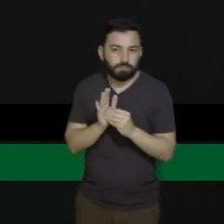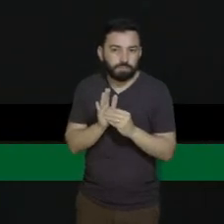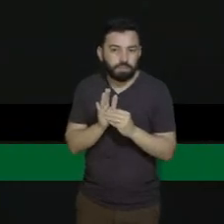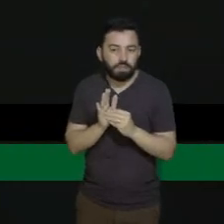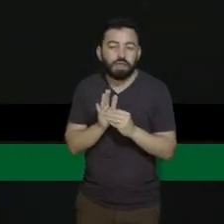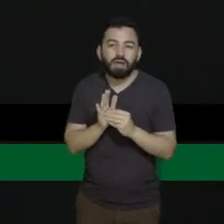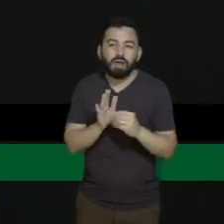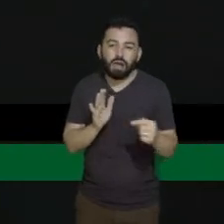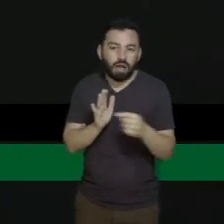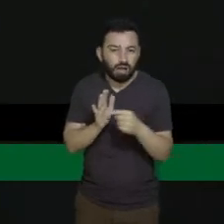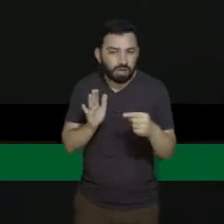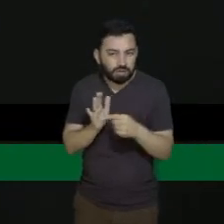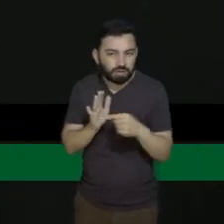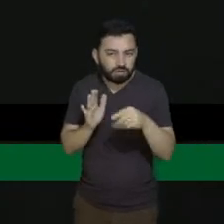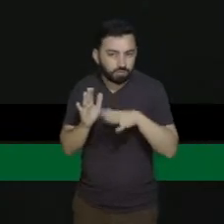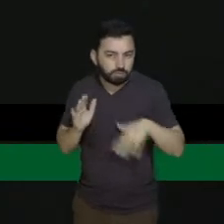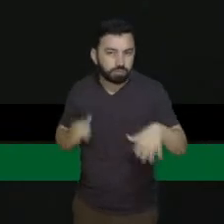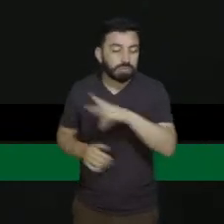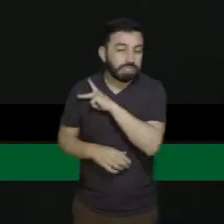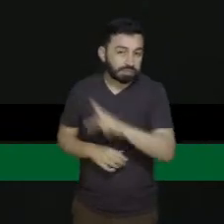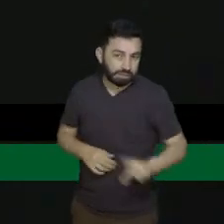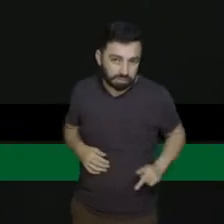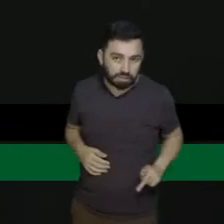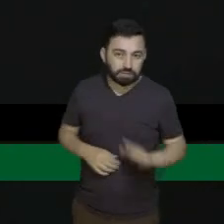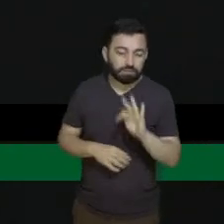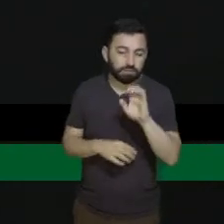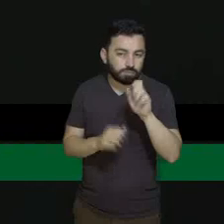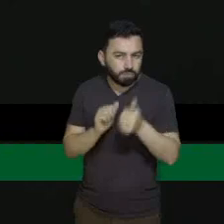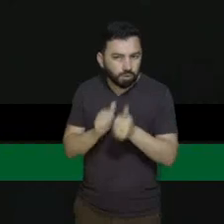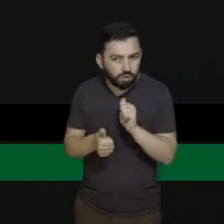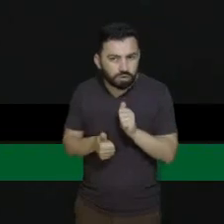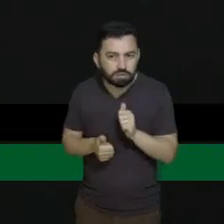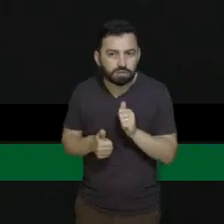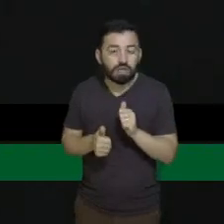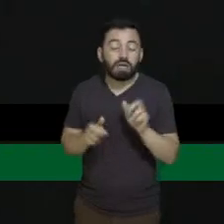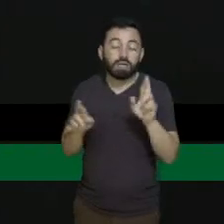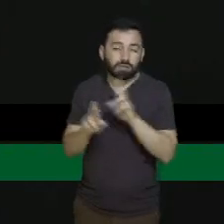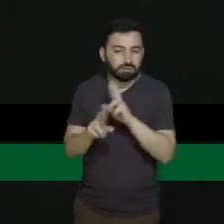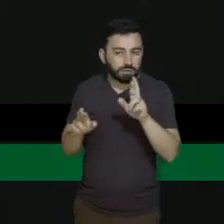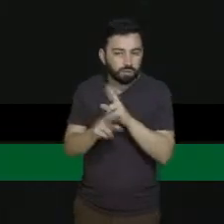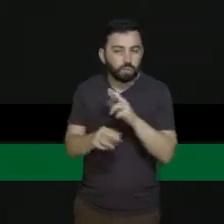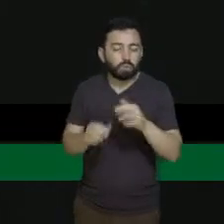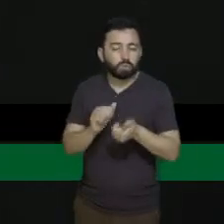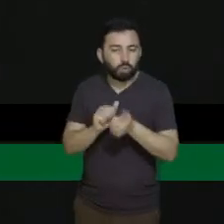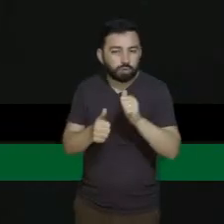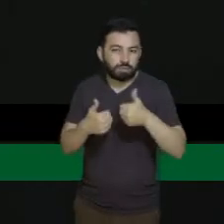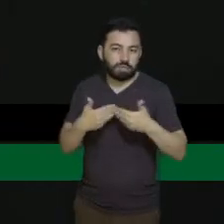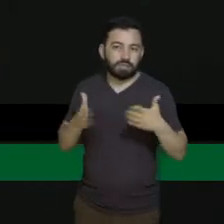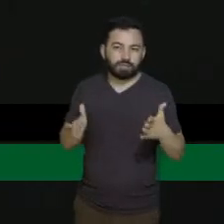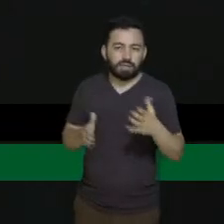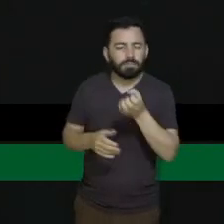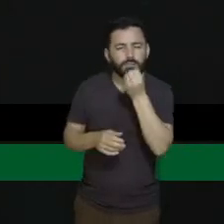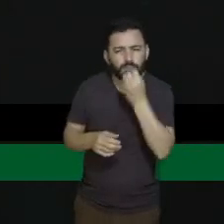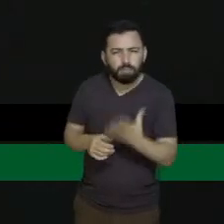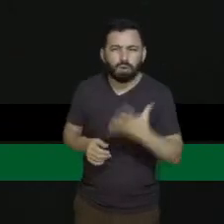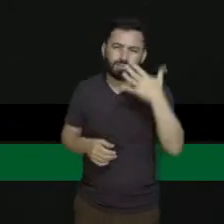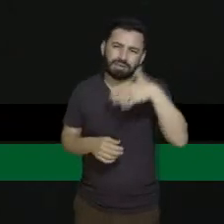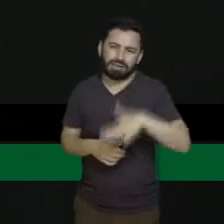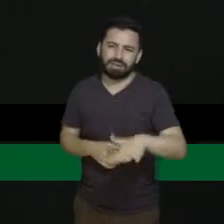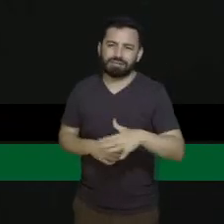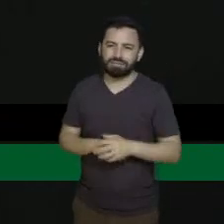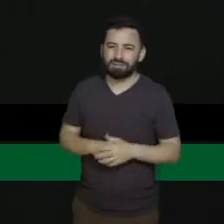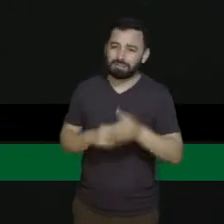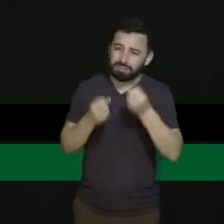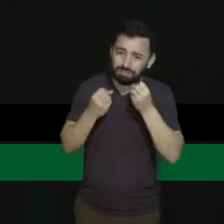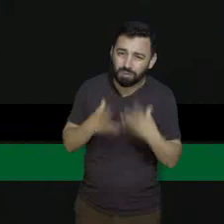colocado à mesa do presidente da Fesporte a manifestação de Chapecó com relação aos Jogos Abertos. É bom para as crianças, é bom